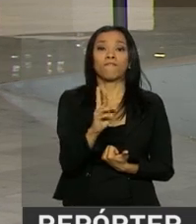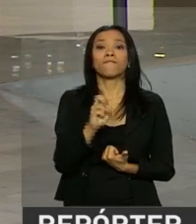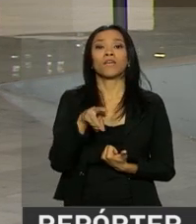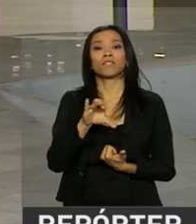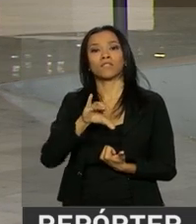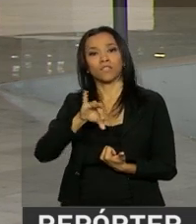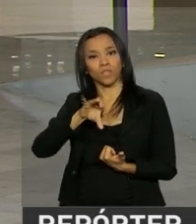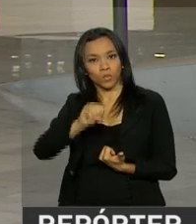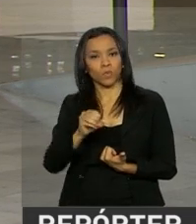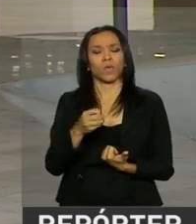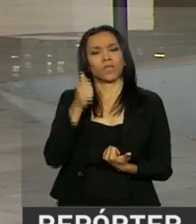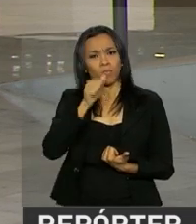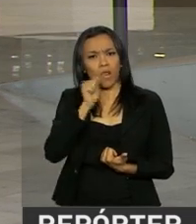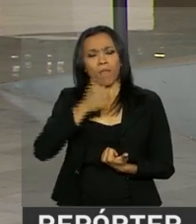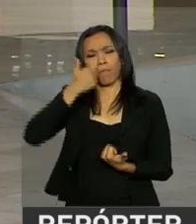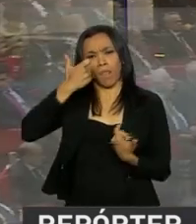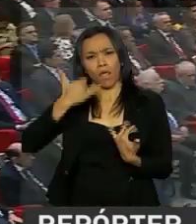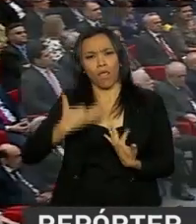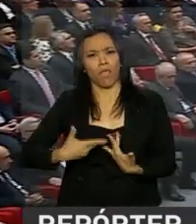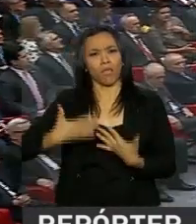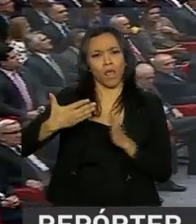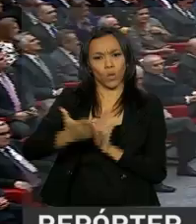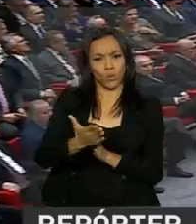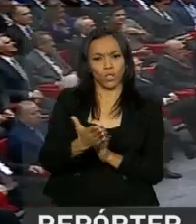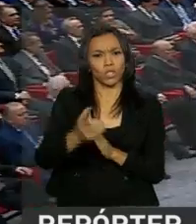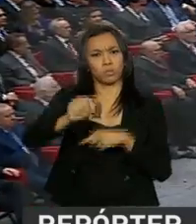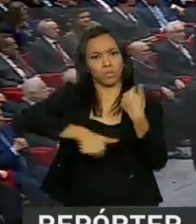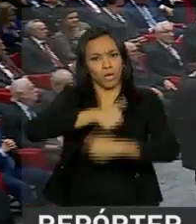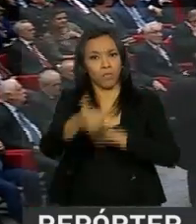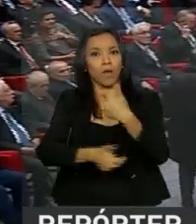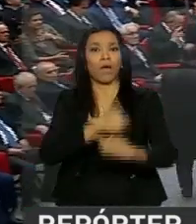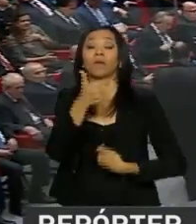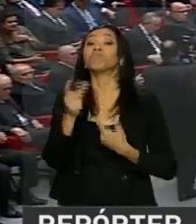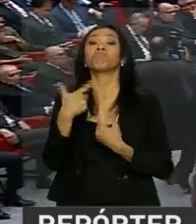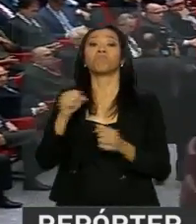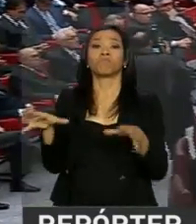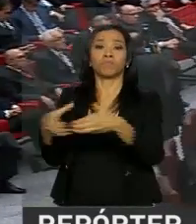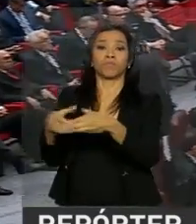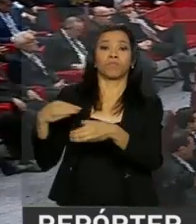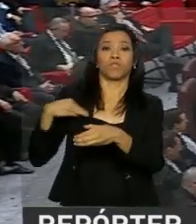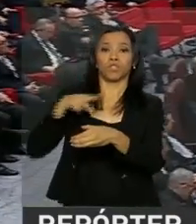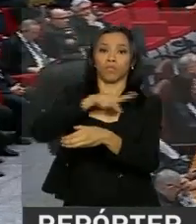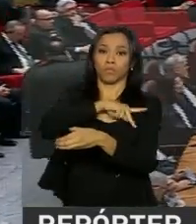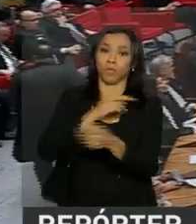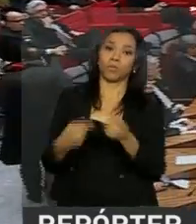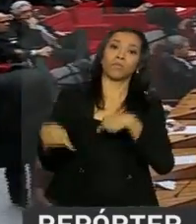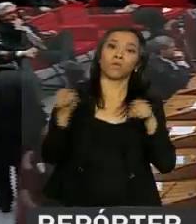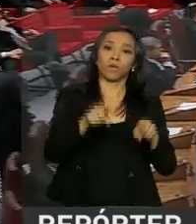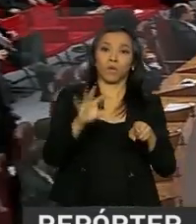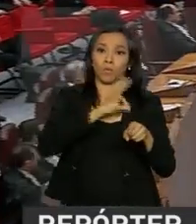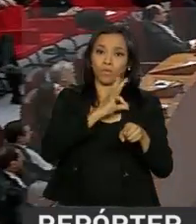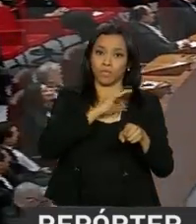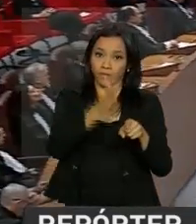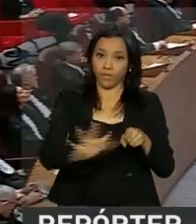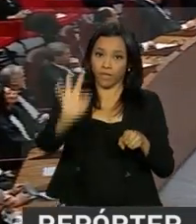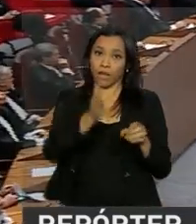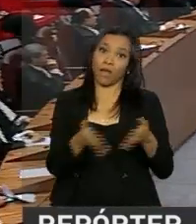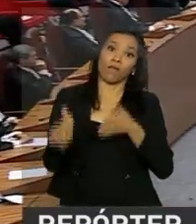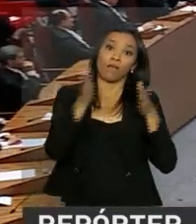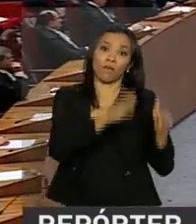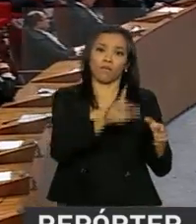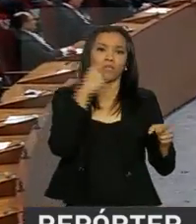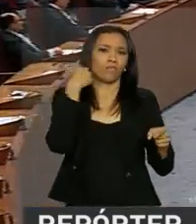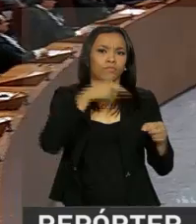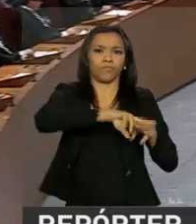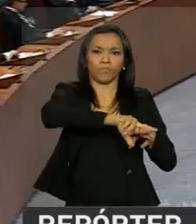posse, ela elogiou o trabalho independente e comprometido do Ministério Público, da Polícia Federal e da magistratura. Mas ela expressou